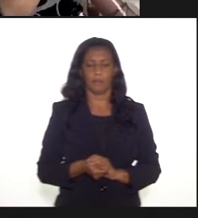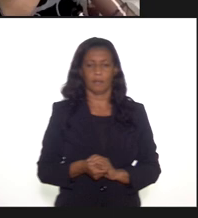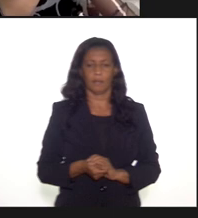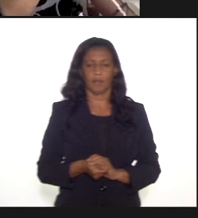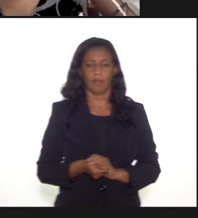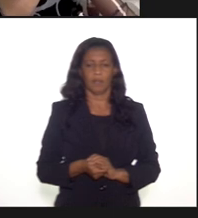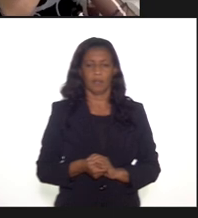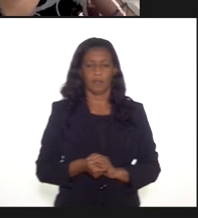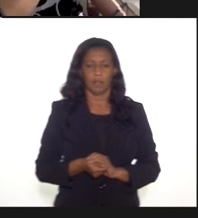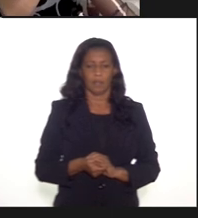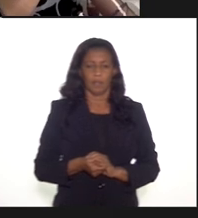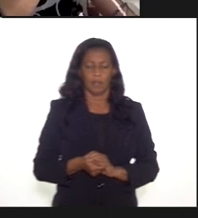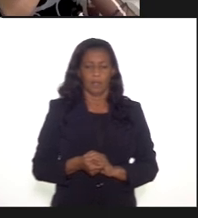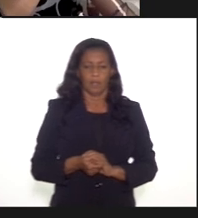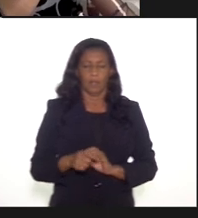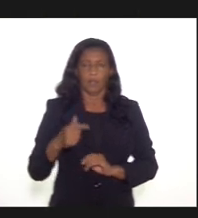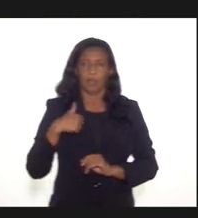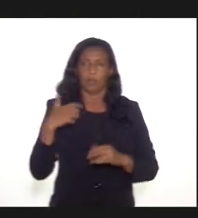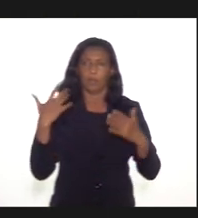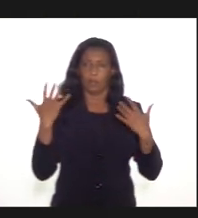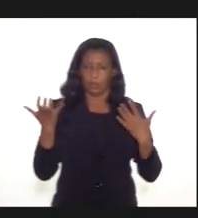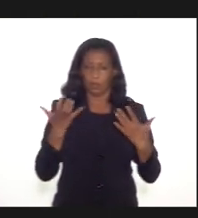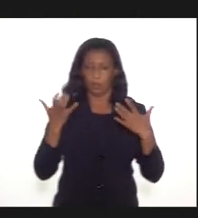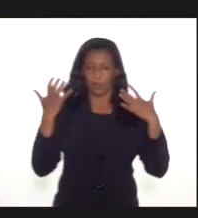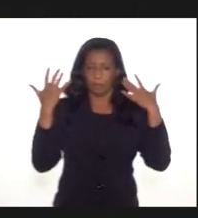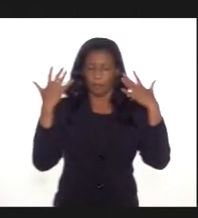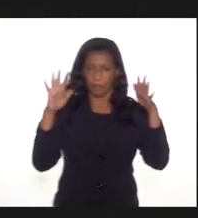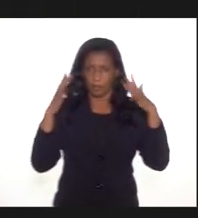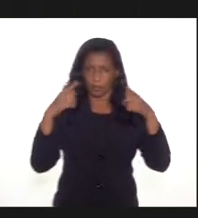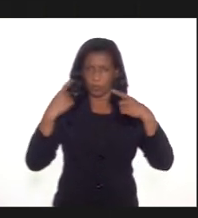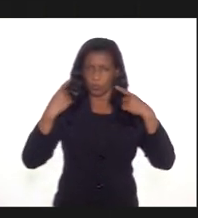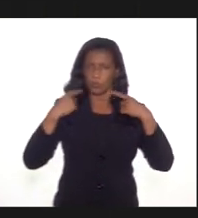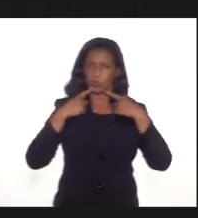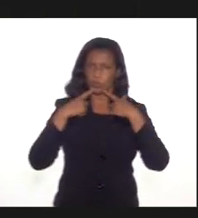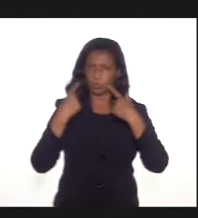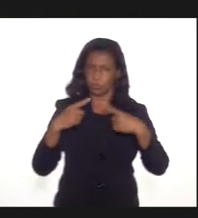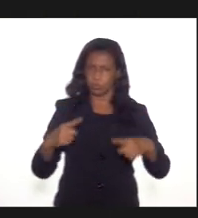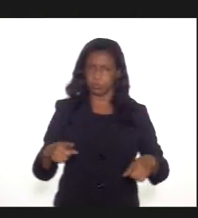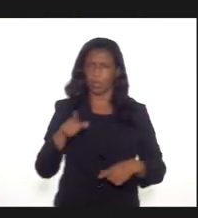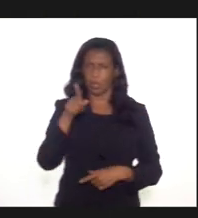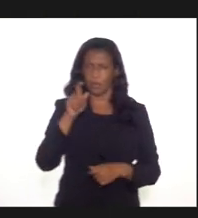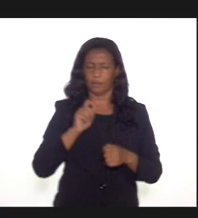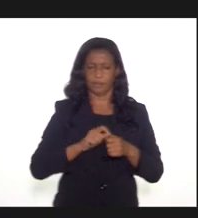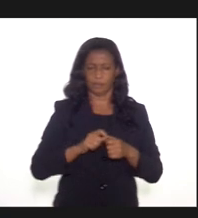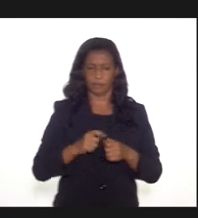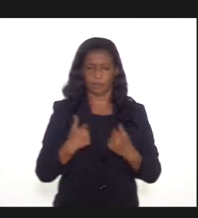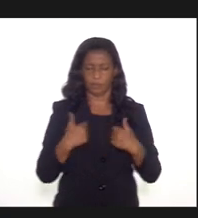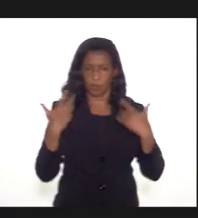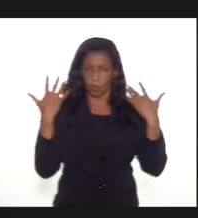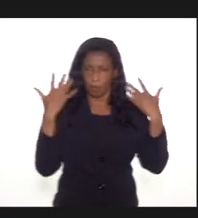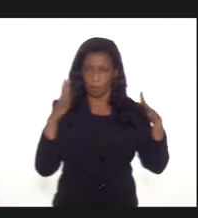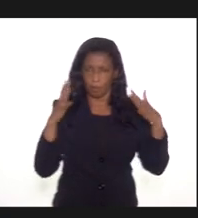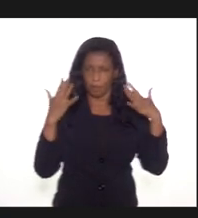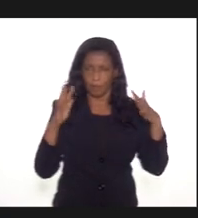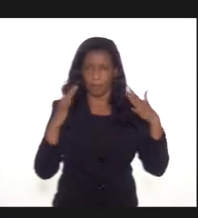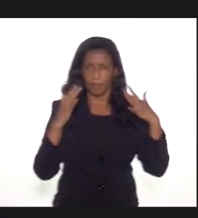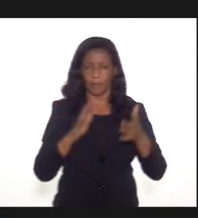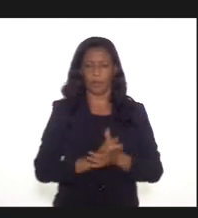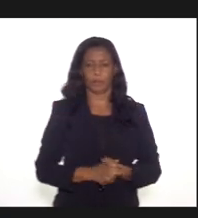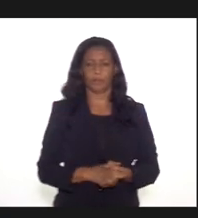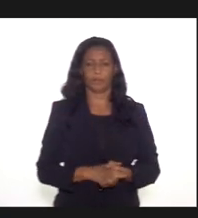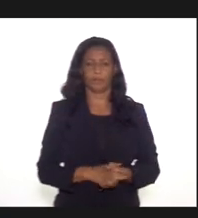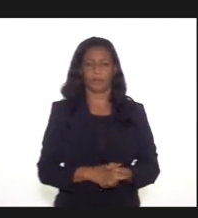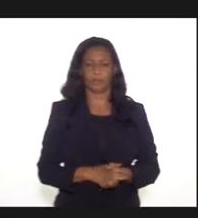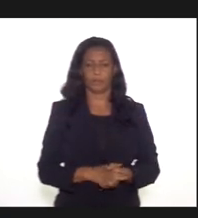Posso sim, senhor. quero parabenizar não só os discursos que V. Exª tem feito, e aí eu aplaudo recentemente os discursos que V.